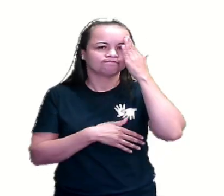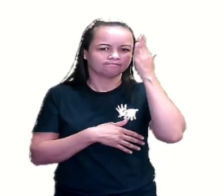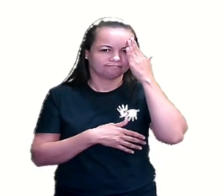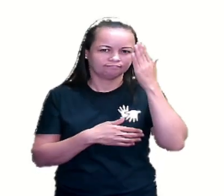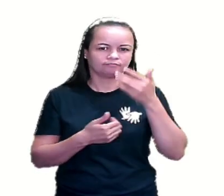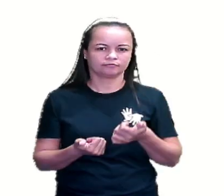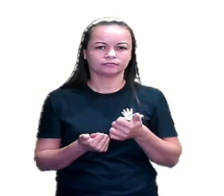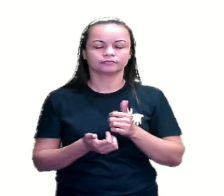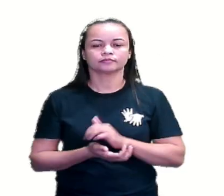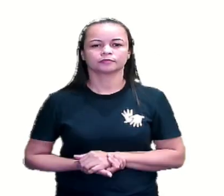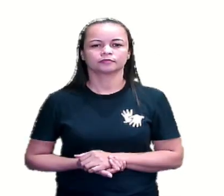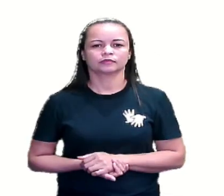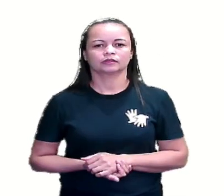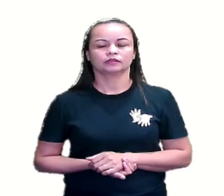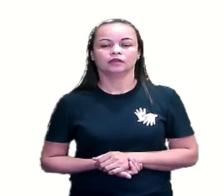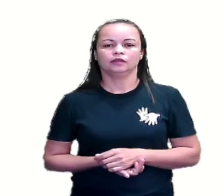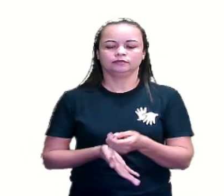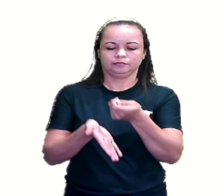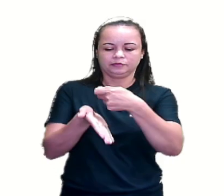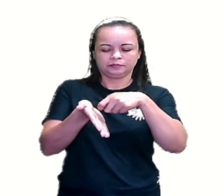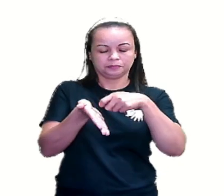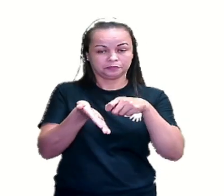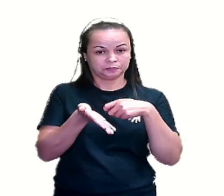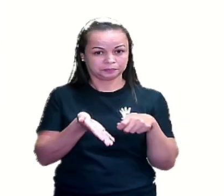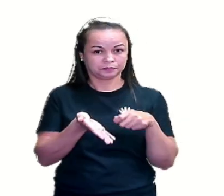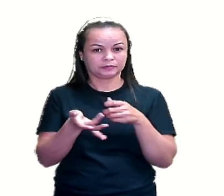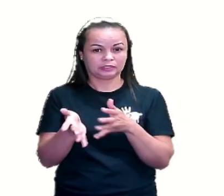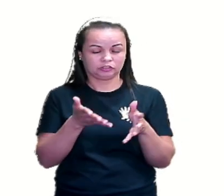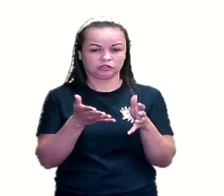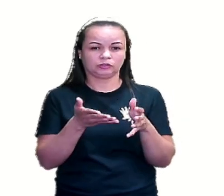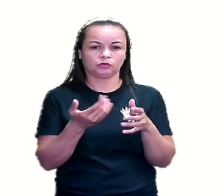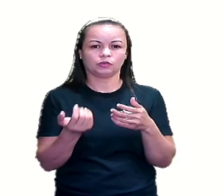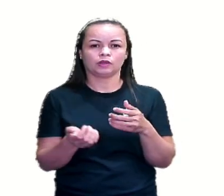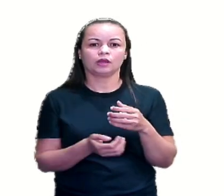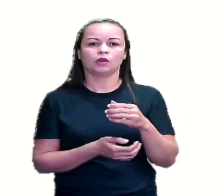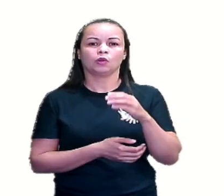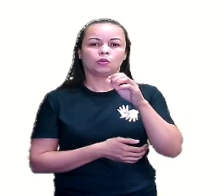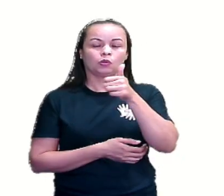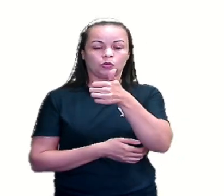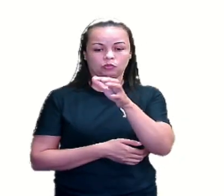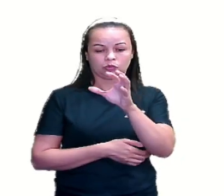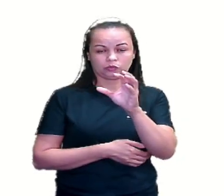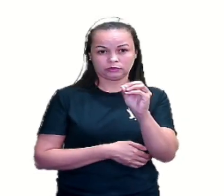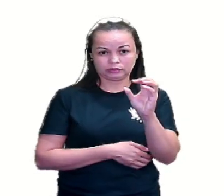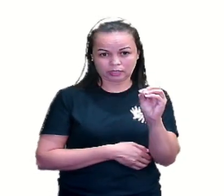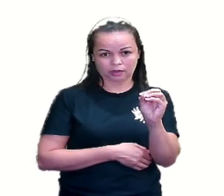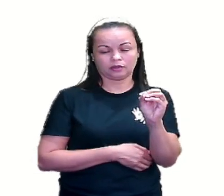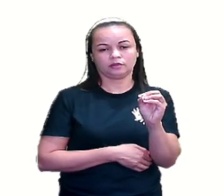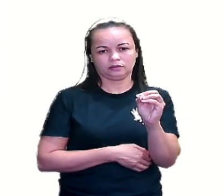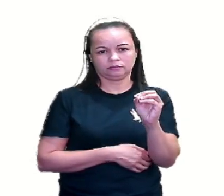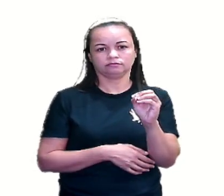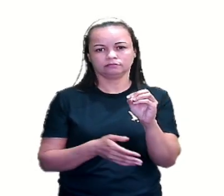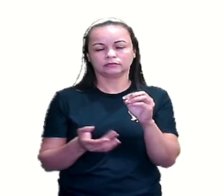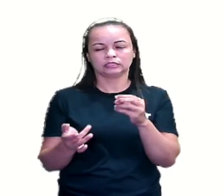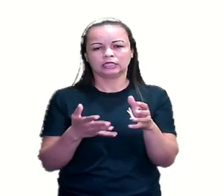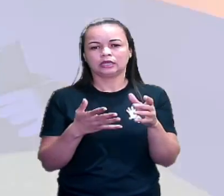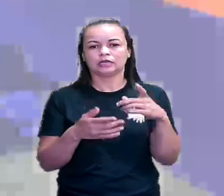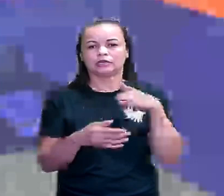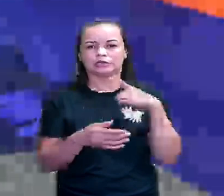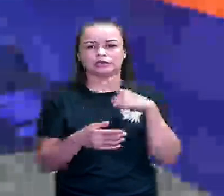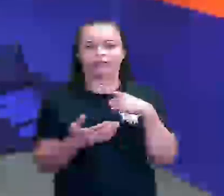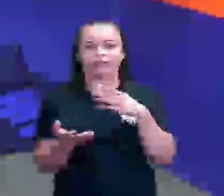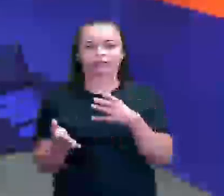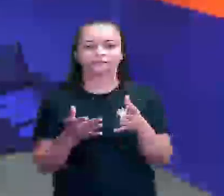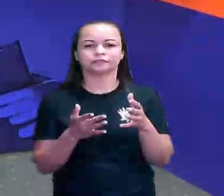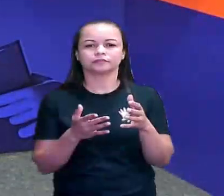certo? Eles são escritos, né? A gente tem o ciento, que significa 100, e aí a gente tem, ó,